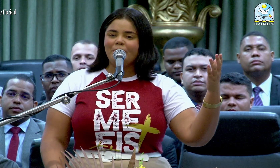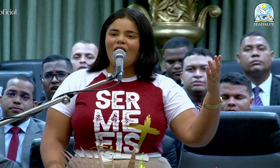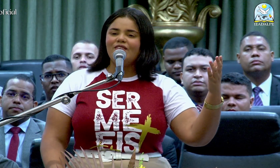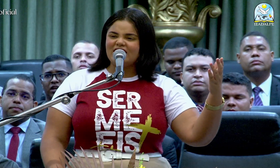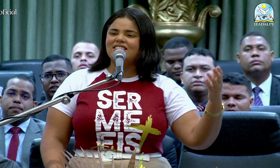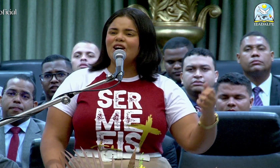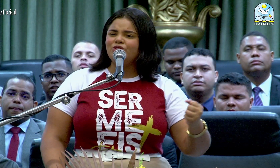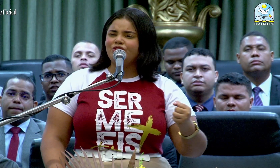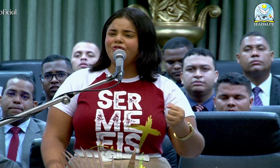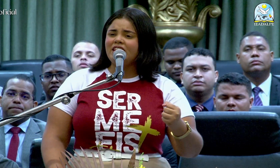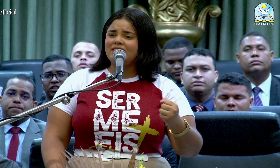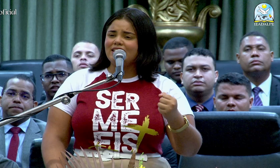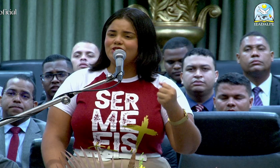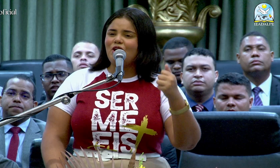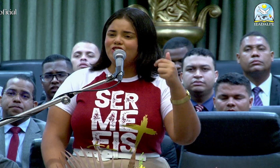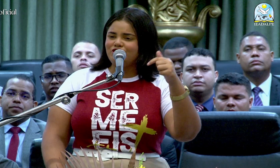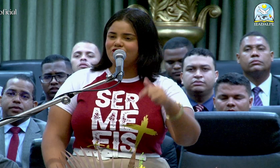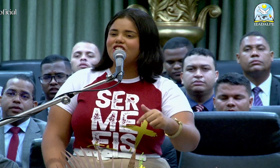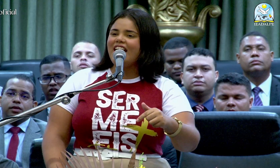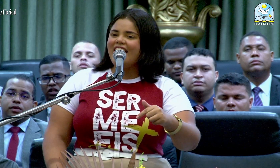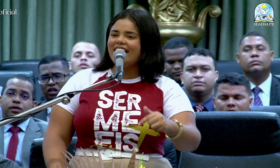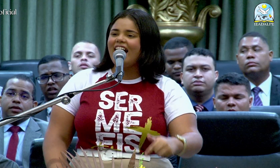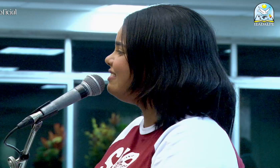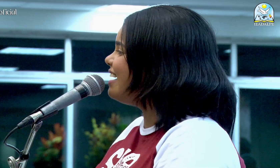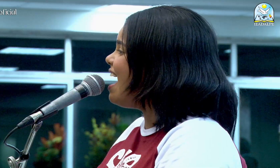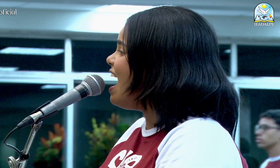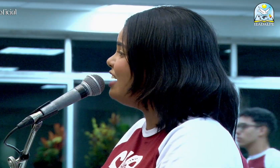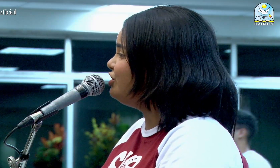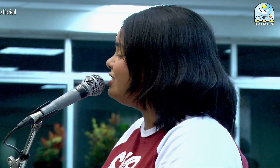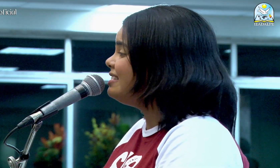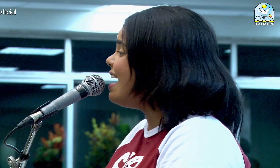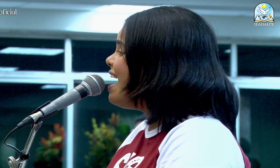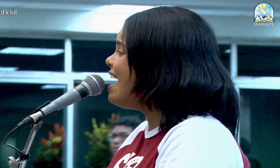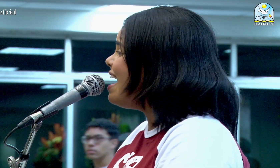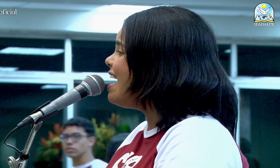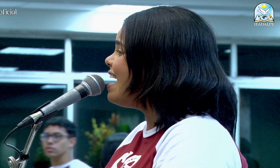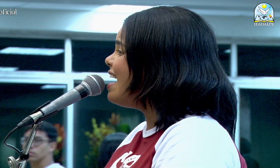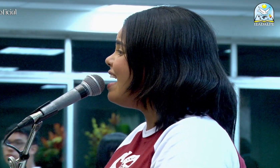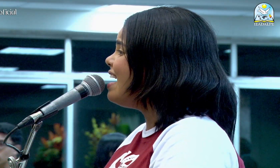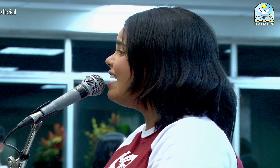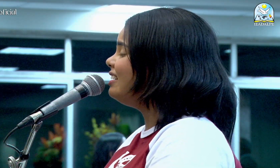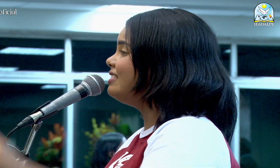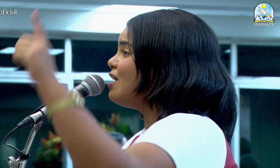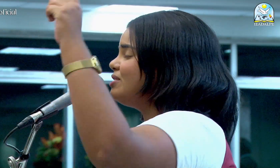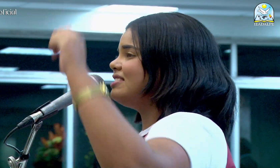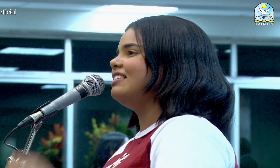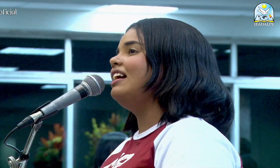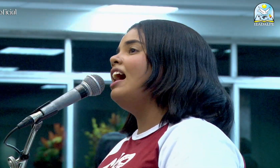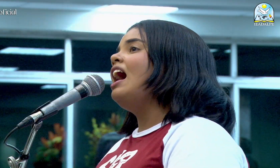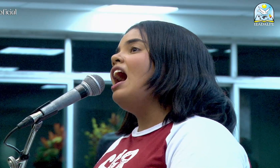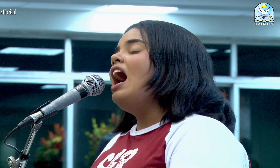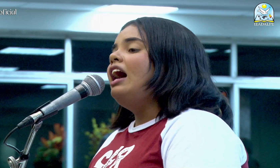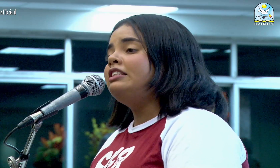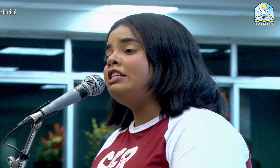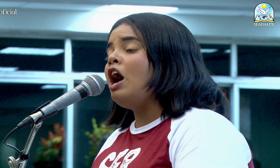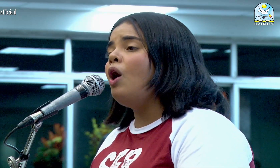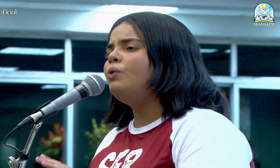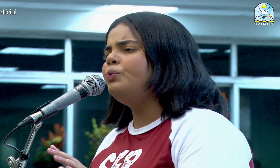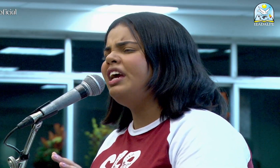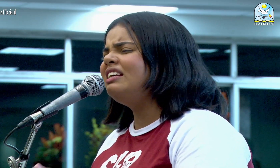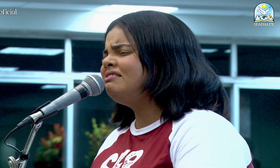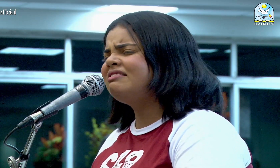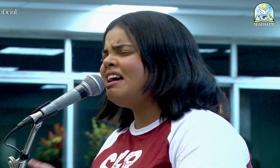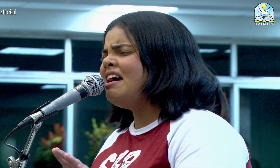Foram provas tão difíceis que hoje chega até dizer: Deus,